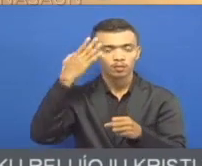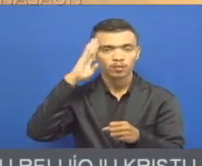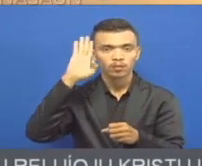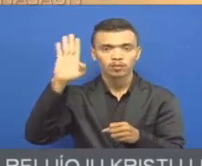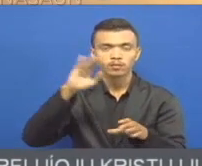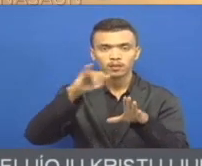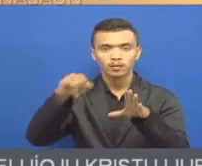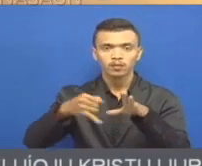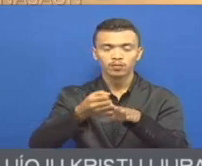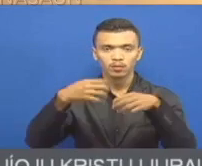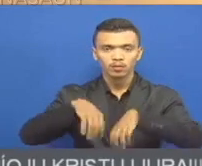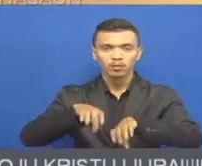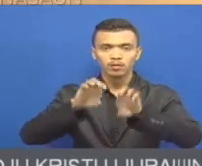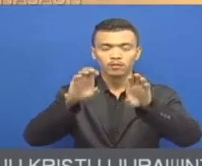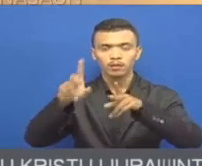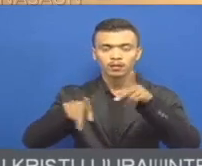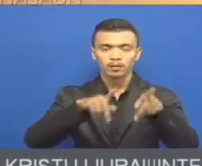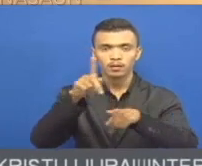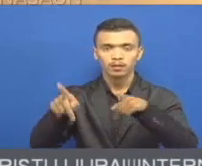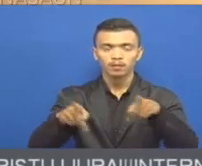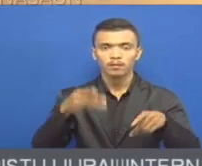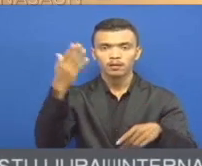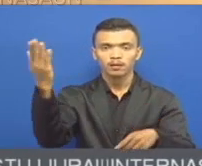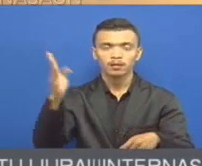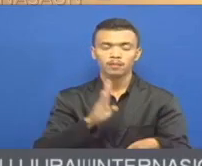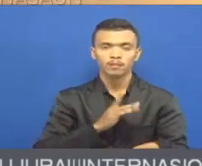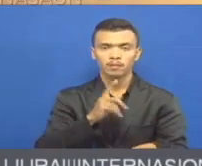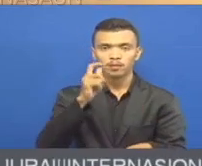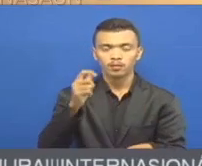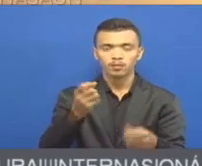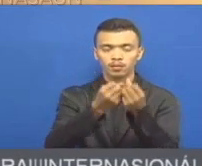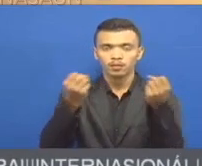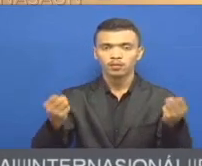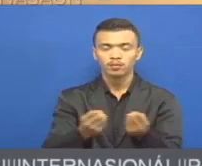desconfia envolve e acaso tráfico humano e abetou suco maduhi.